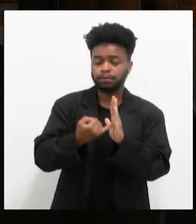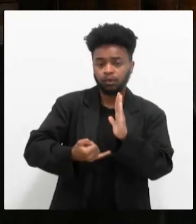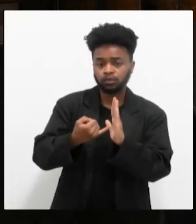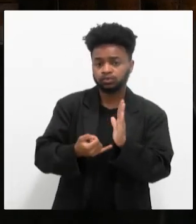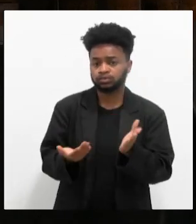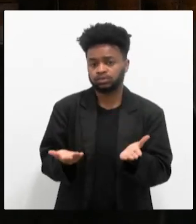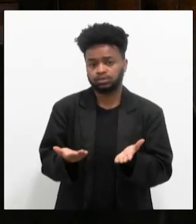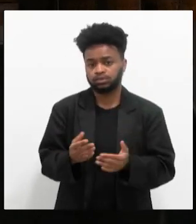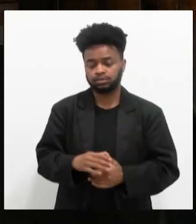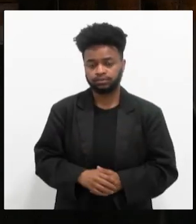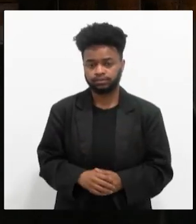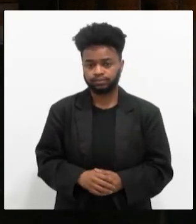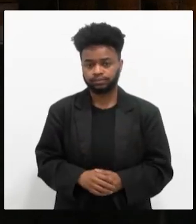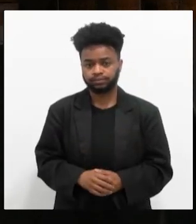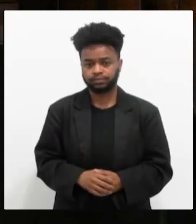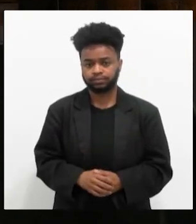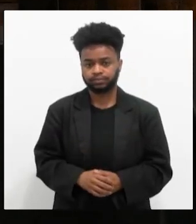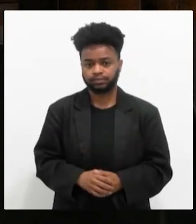fiscais, né?